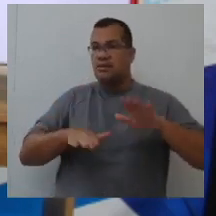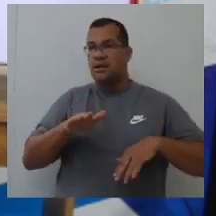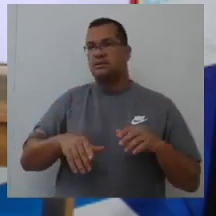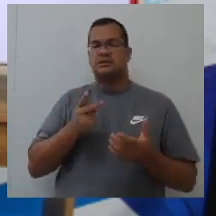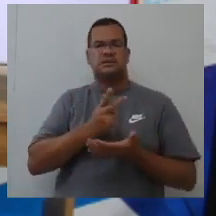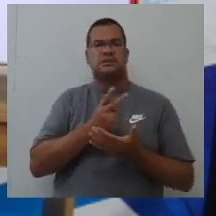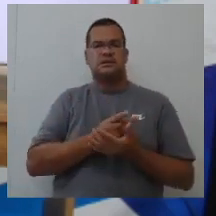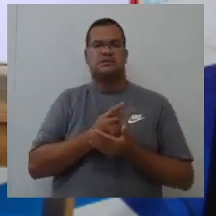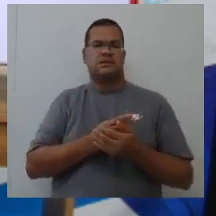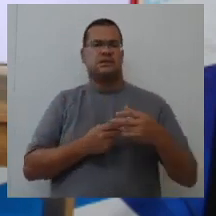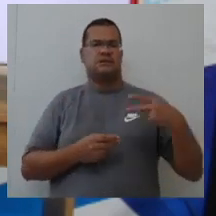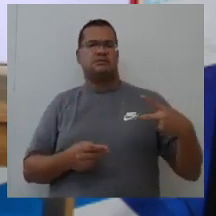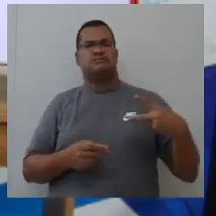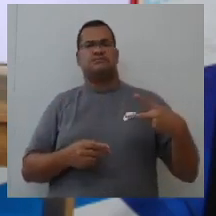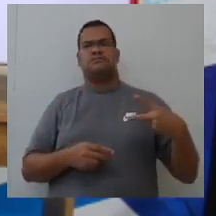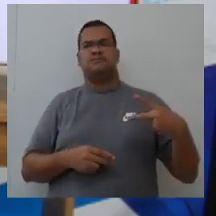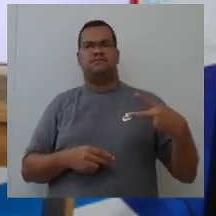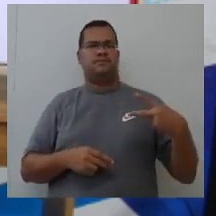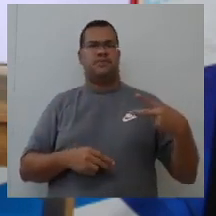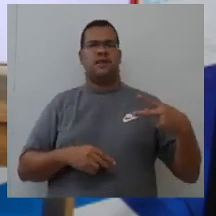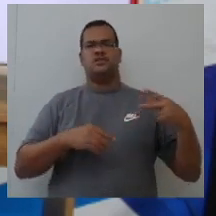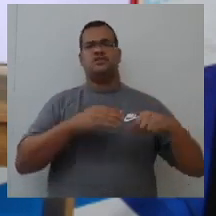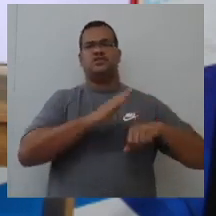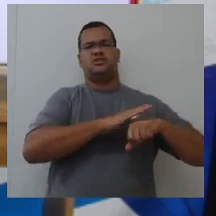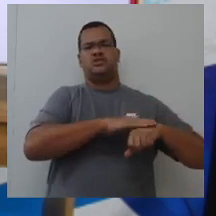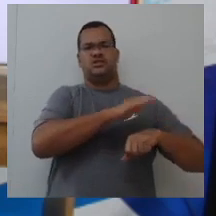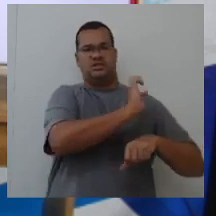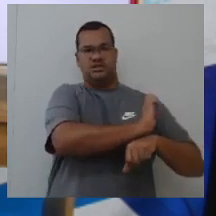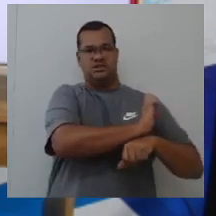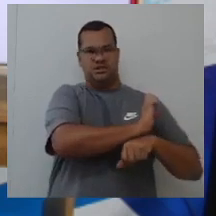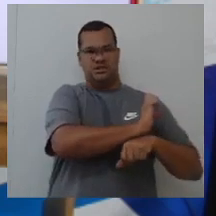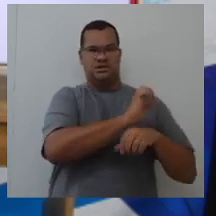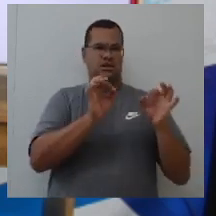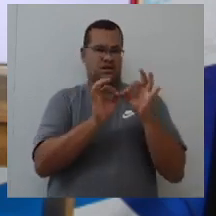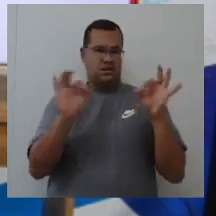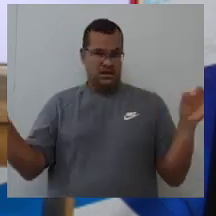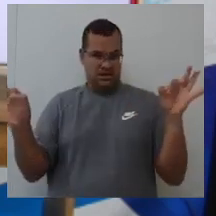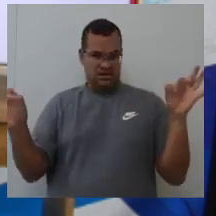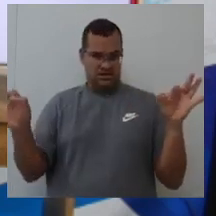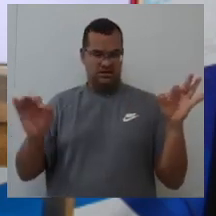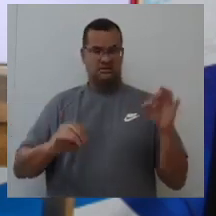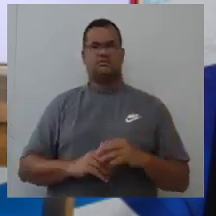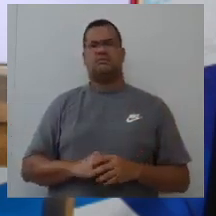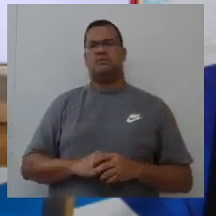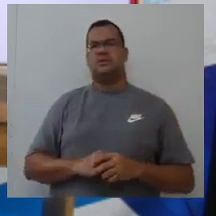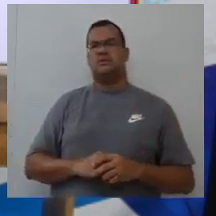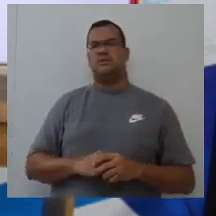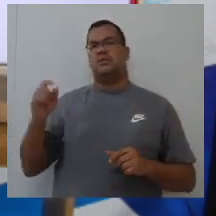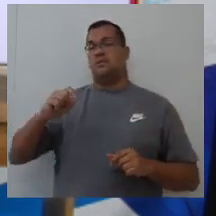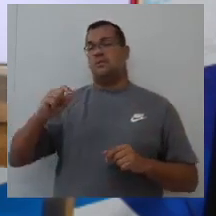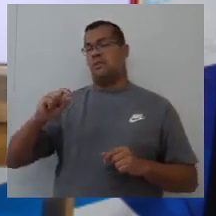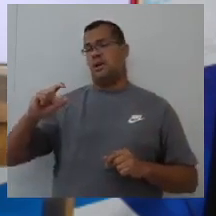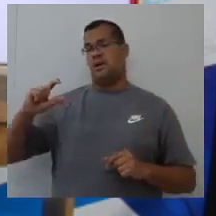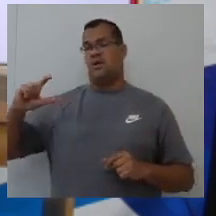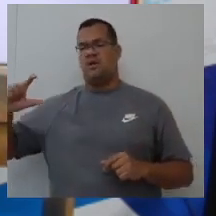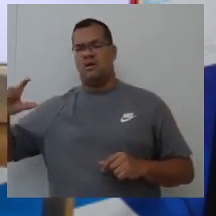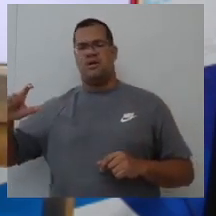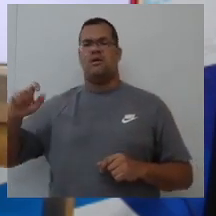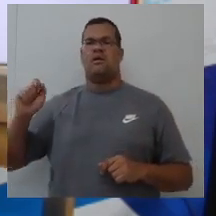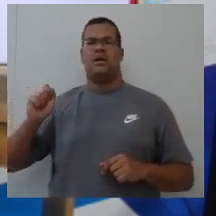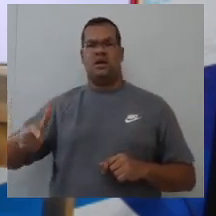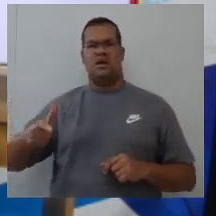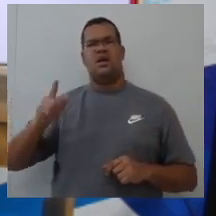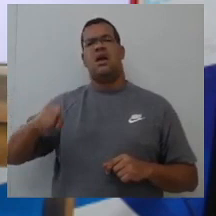ele sempre aponta para a esquerda da reta numérica. Sacou aí? Enquanto que o maior que,